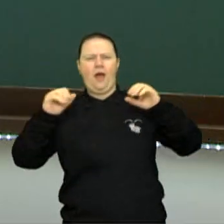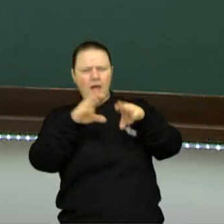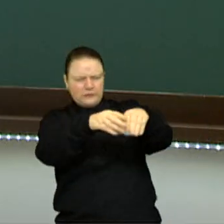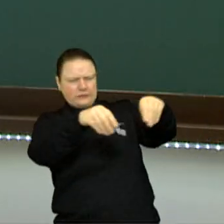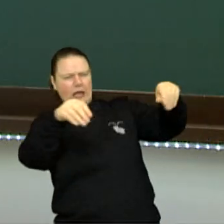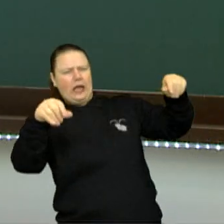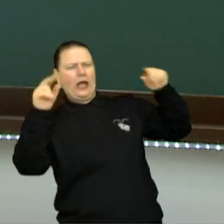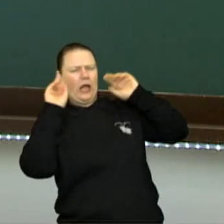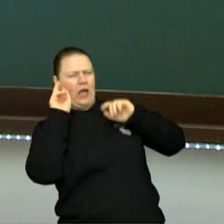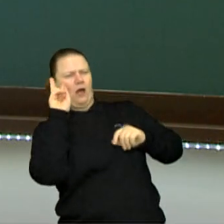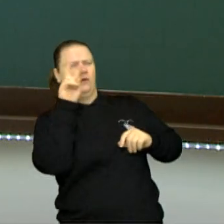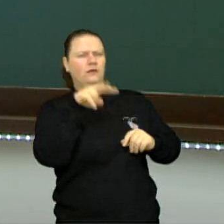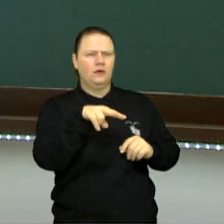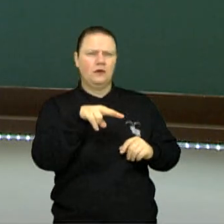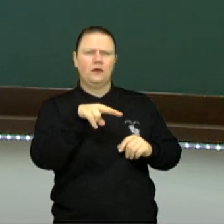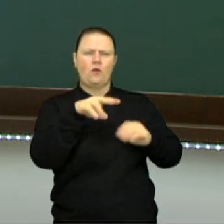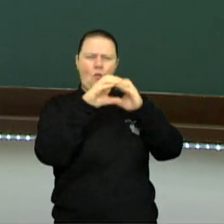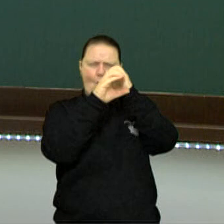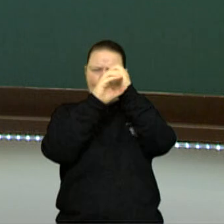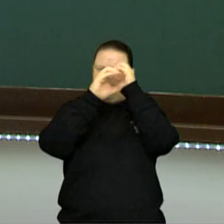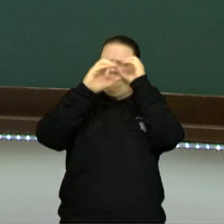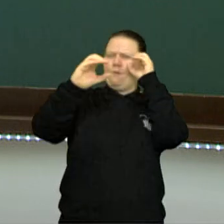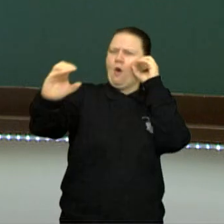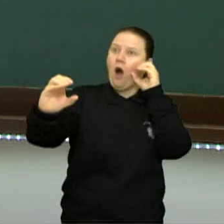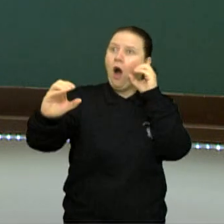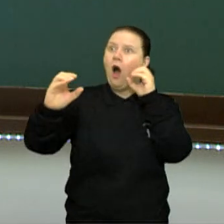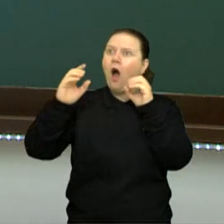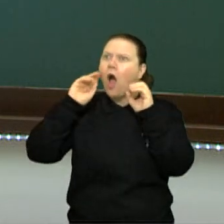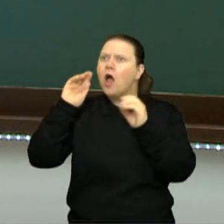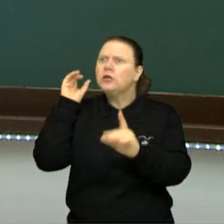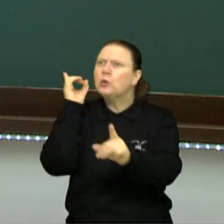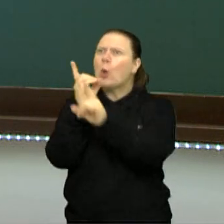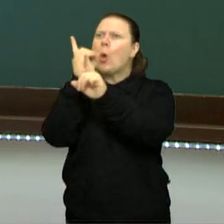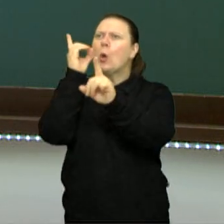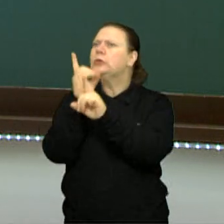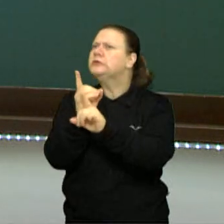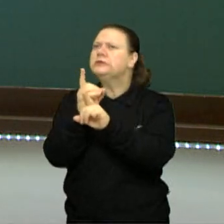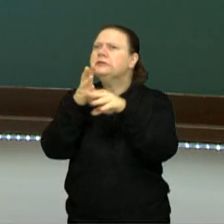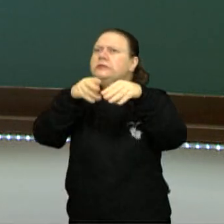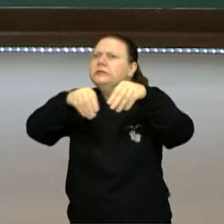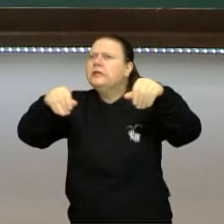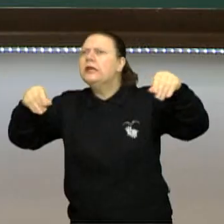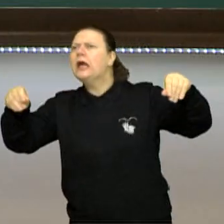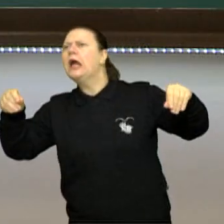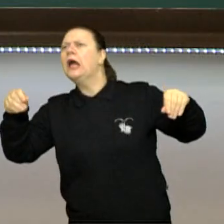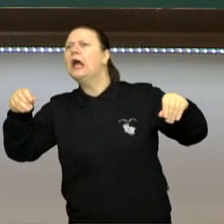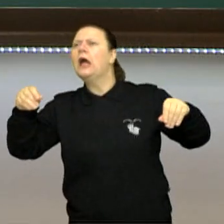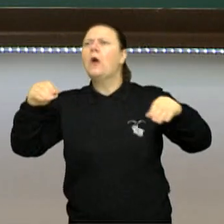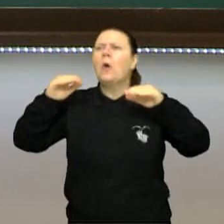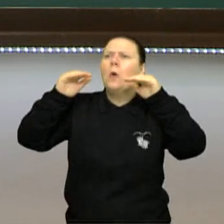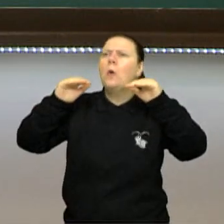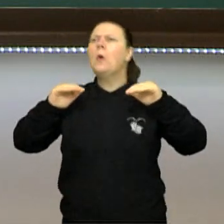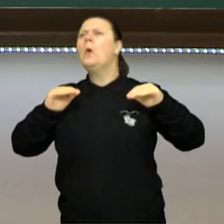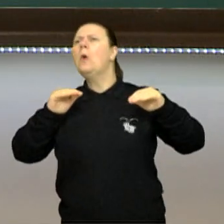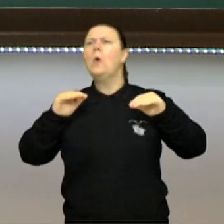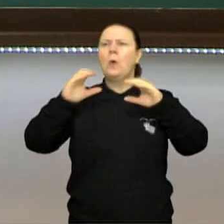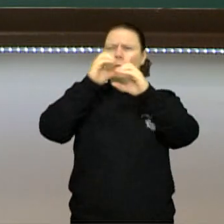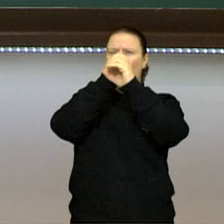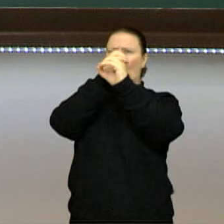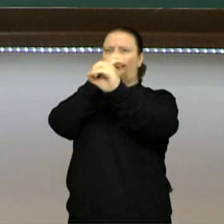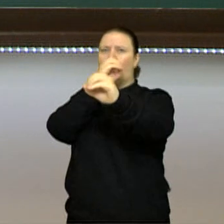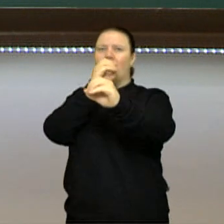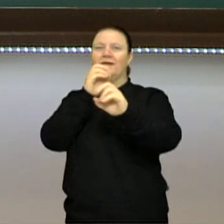terra vista! Terra vista! E assim